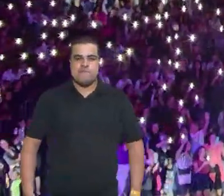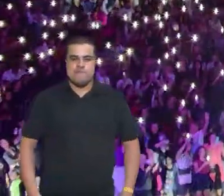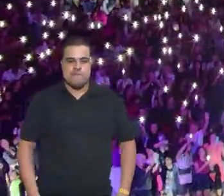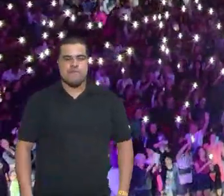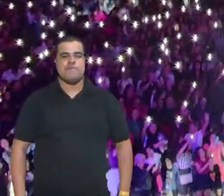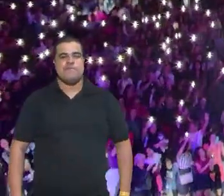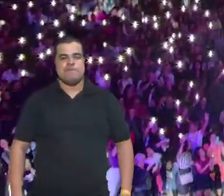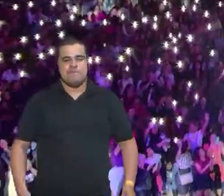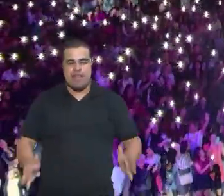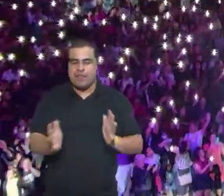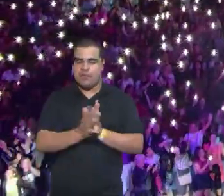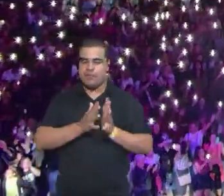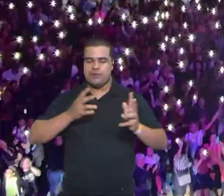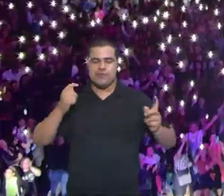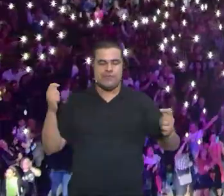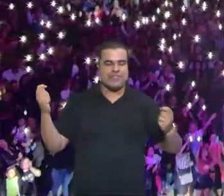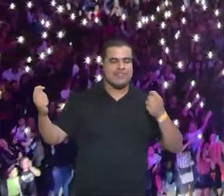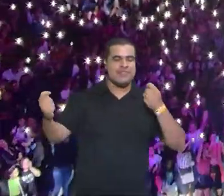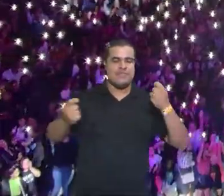aleluia